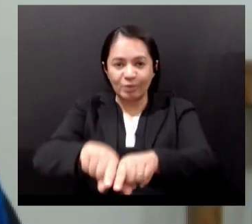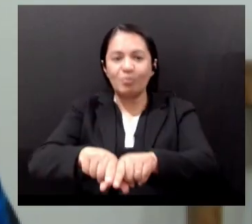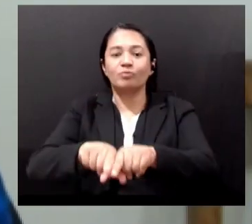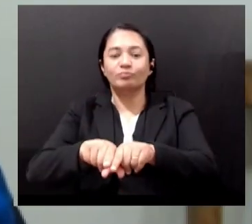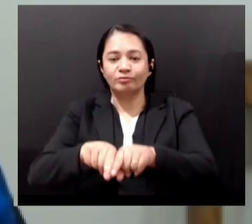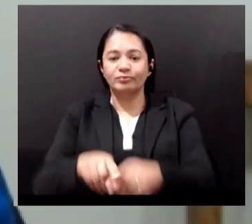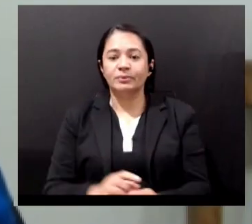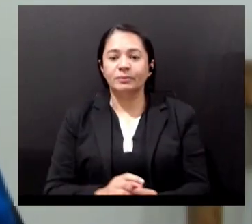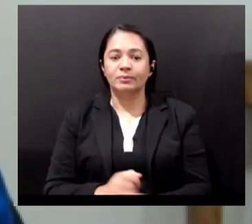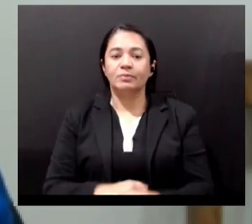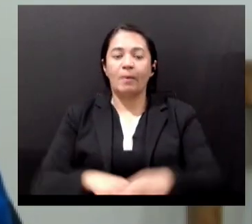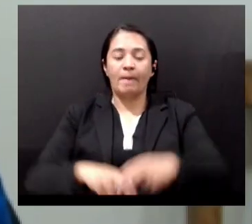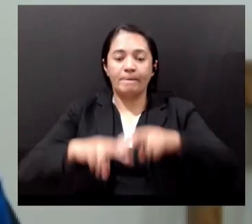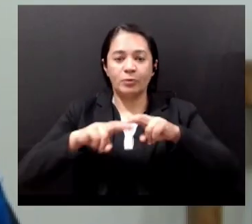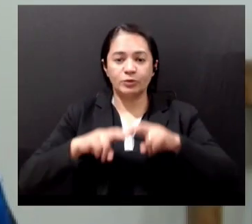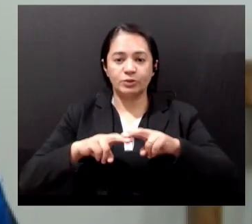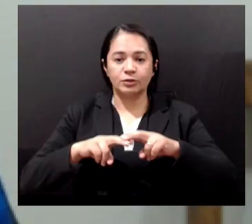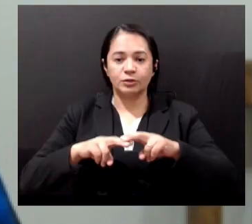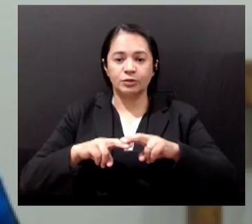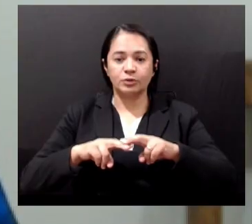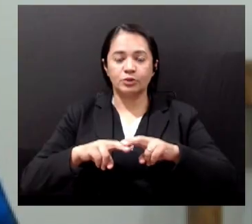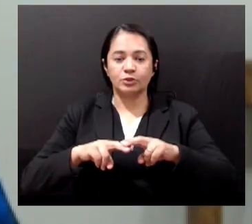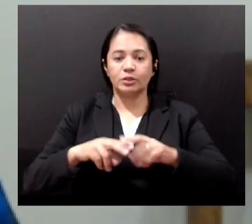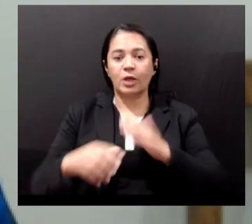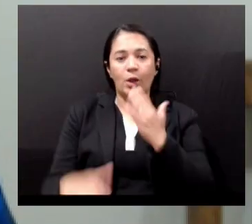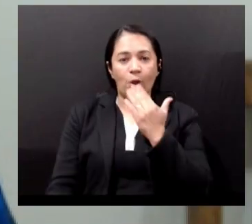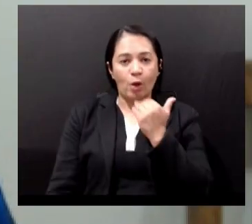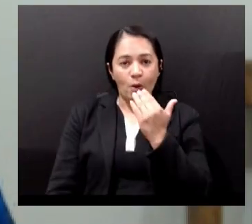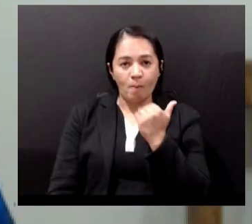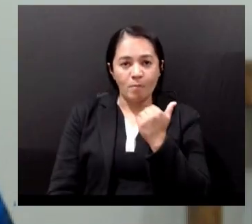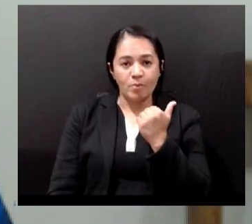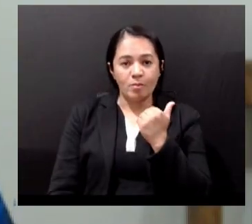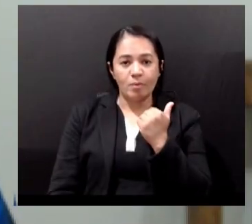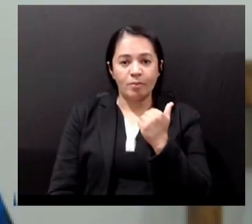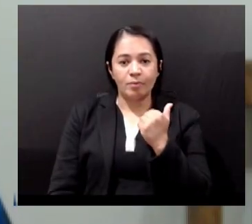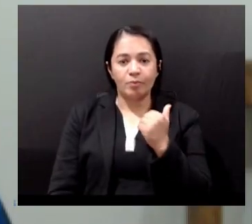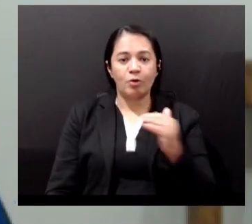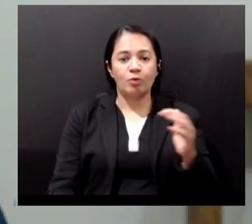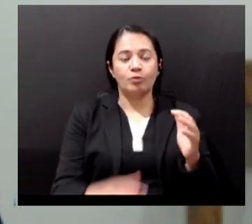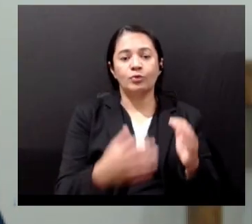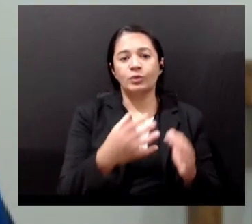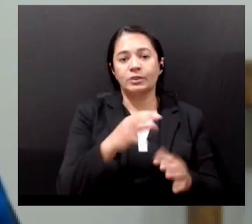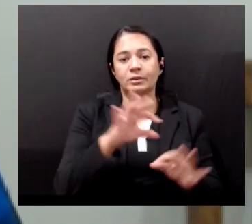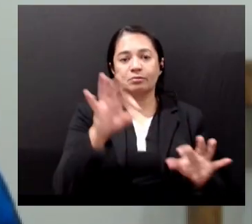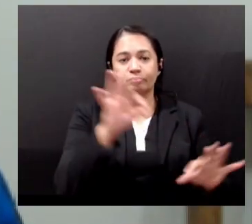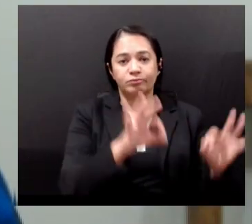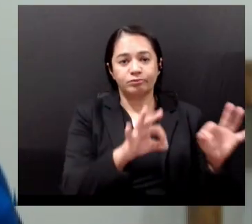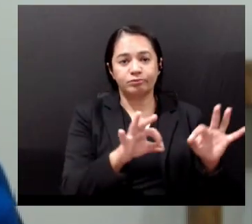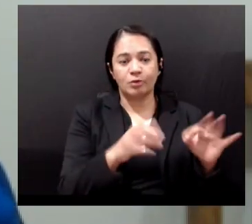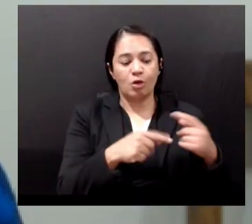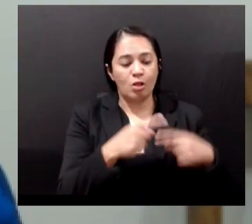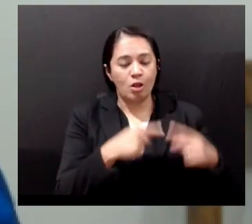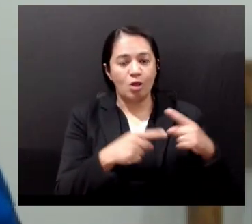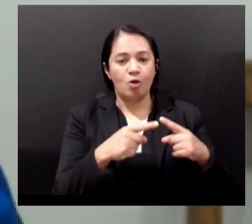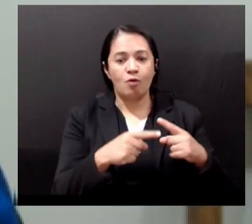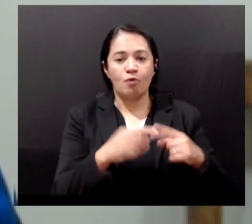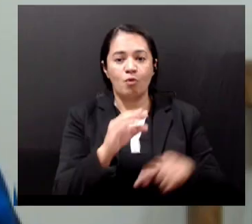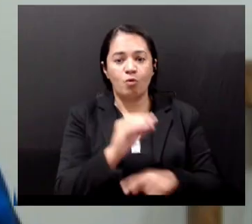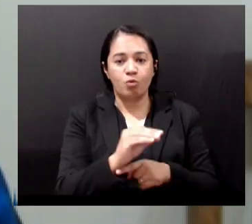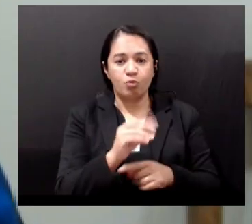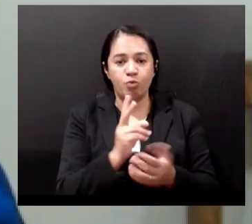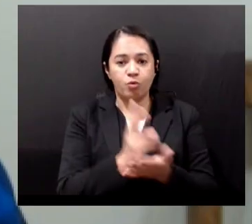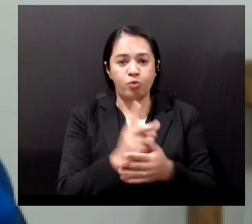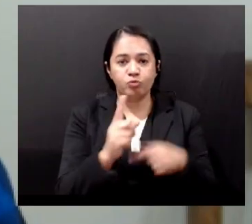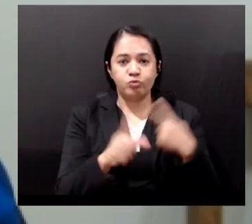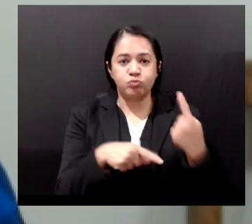simultaneamente. Então isso faz com que o alimento, aquilo que serve para que as pragas se desenvolvam e